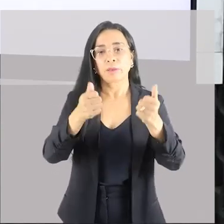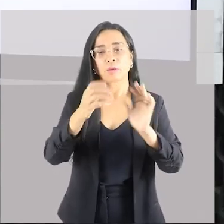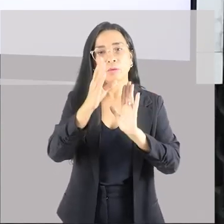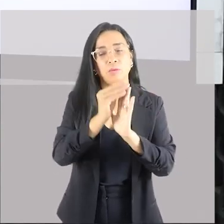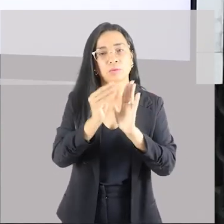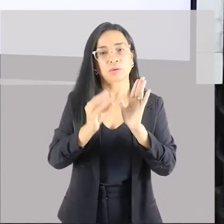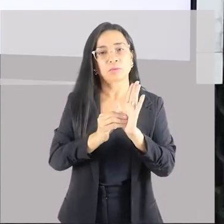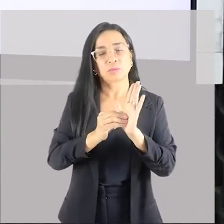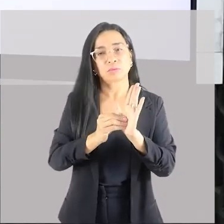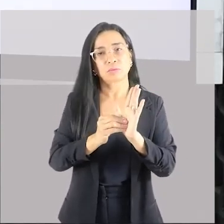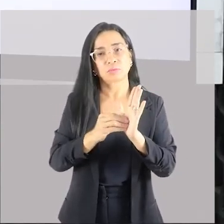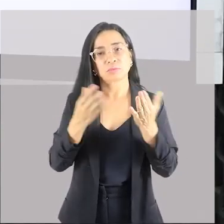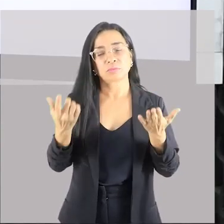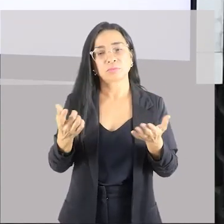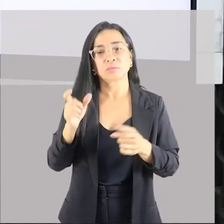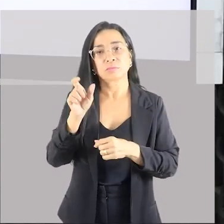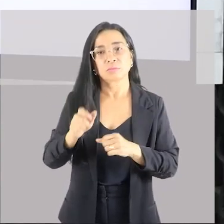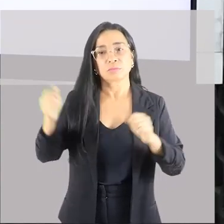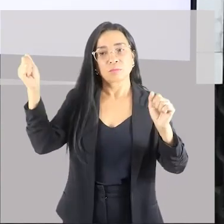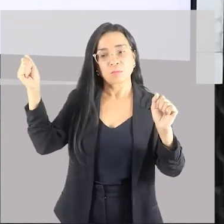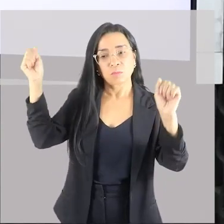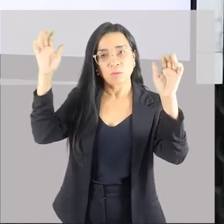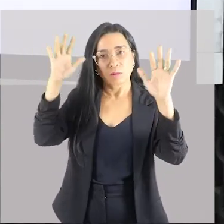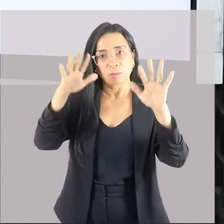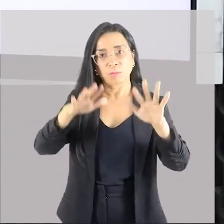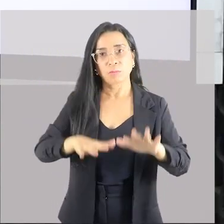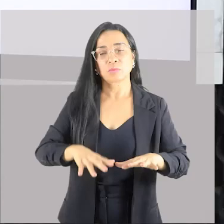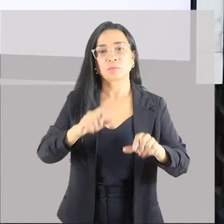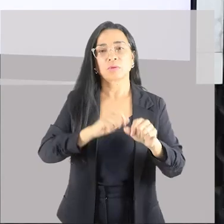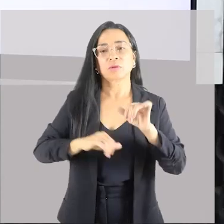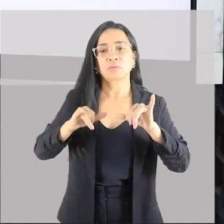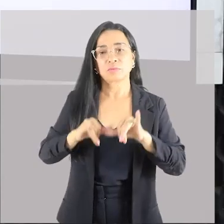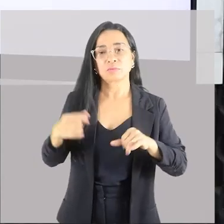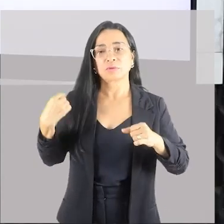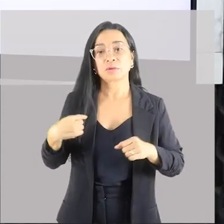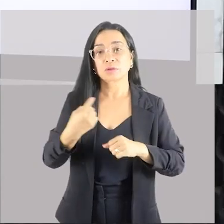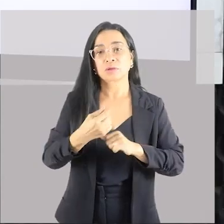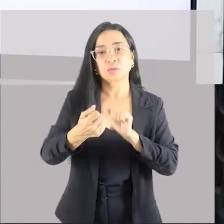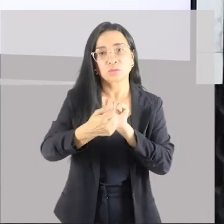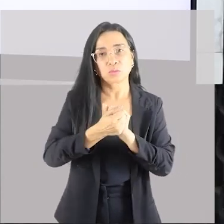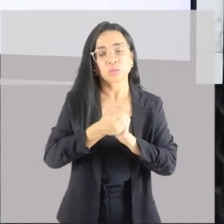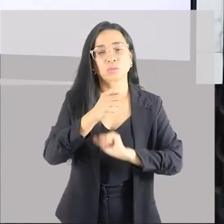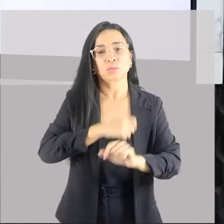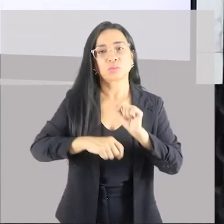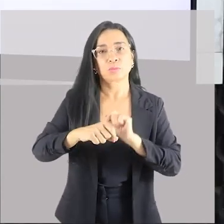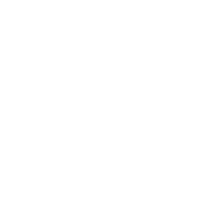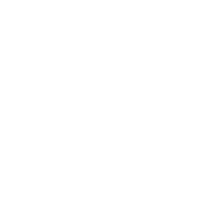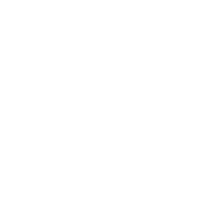Sejam ali abençoados, fiquem conosco, tamo junto.